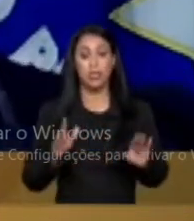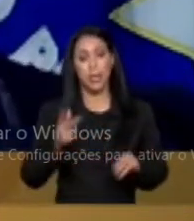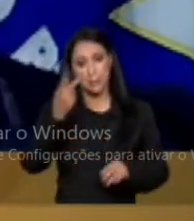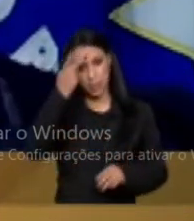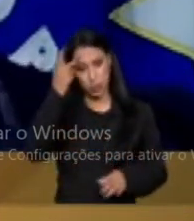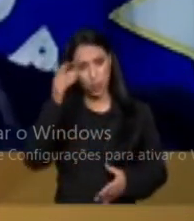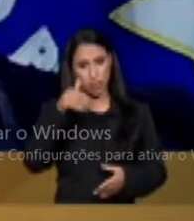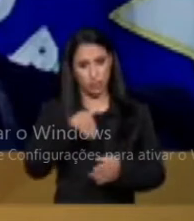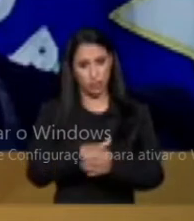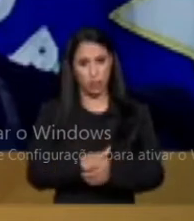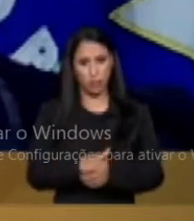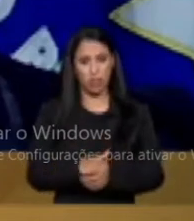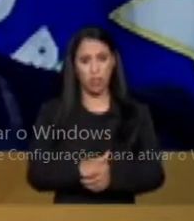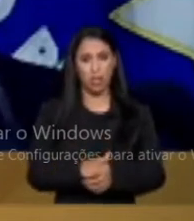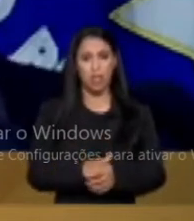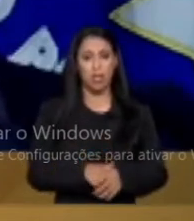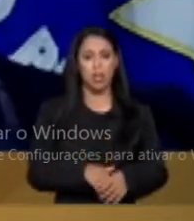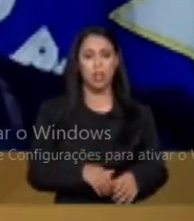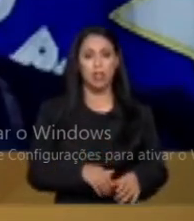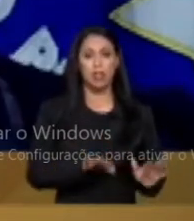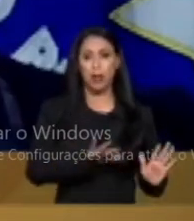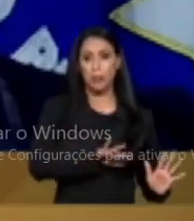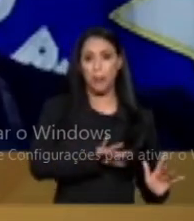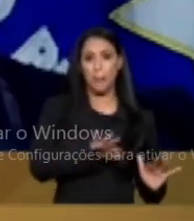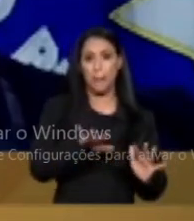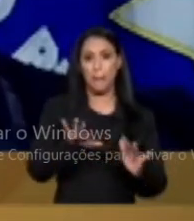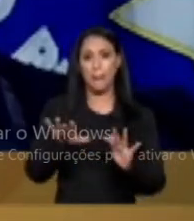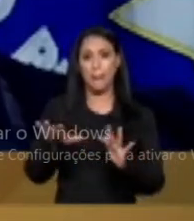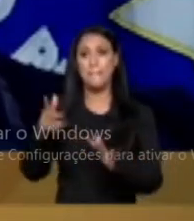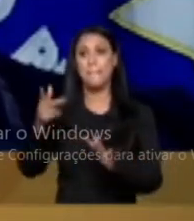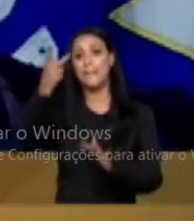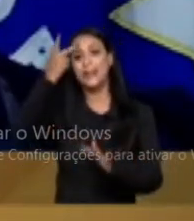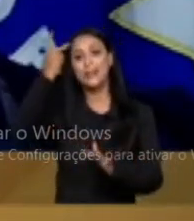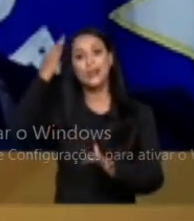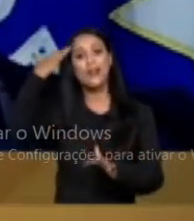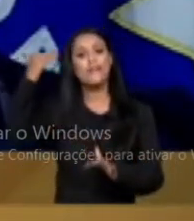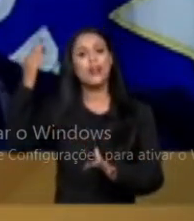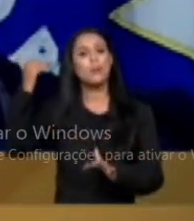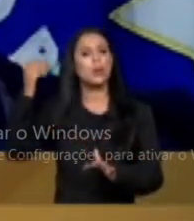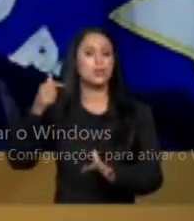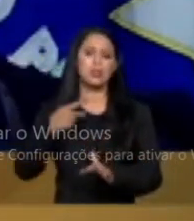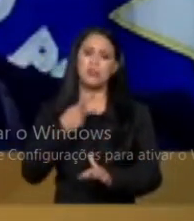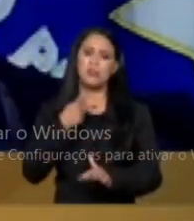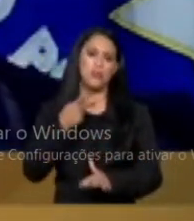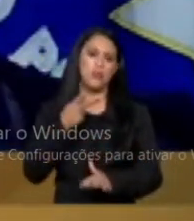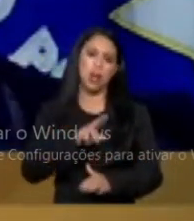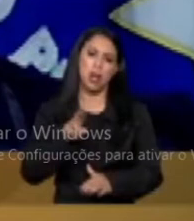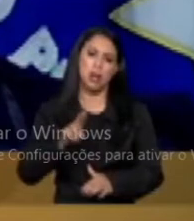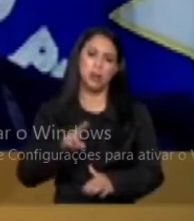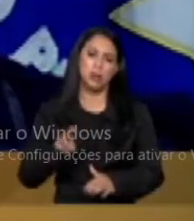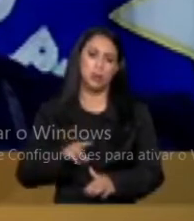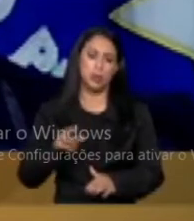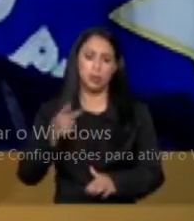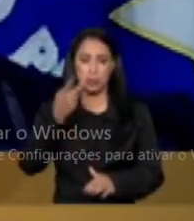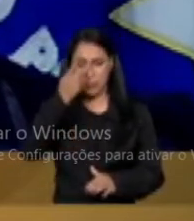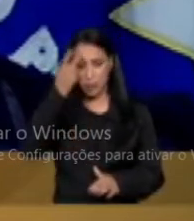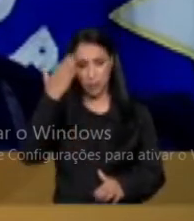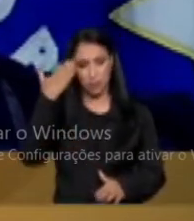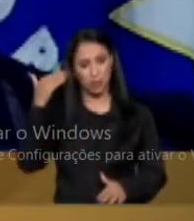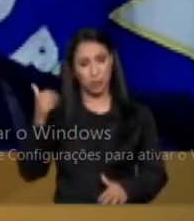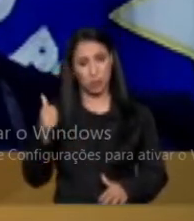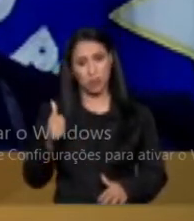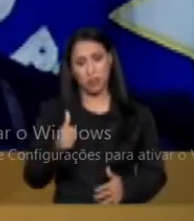ia assistir aquele mais famoso. E eu não ouso aqui falar dos mais famosos para não esquecer